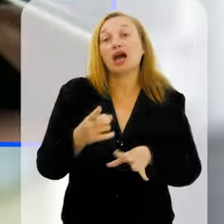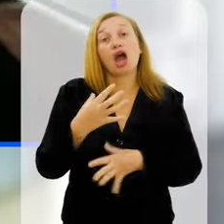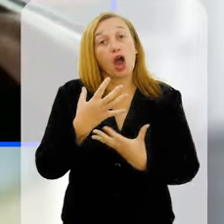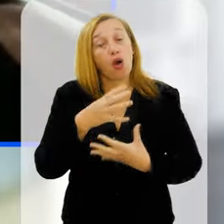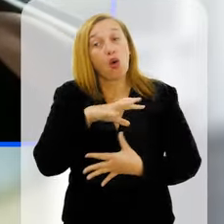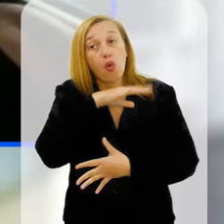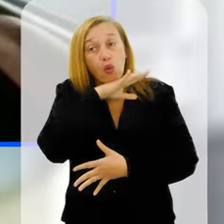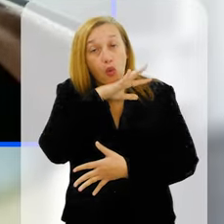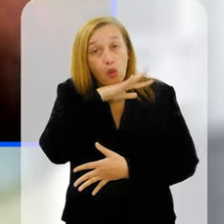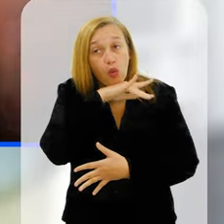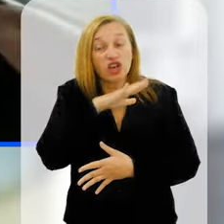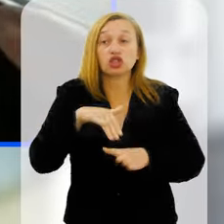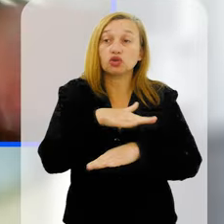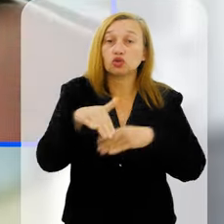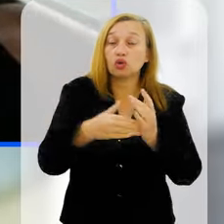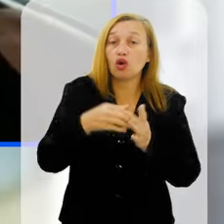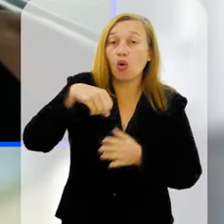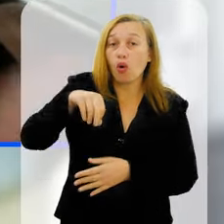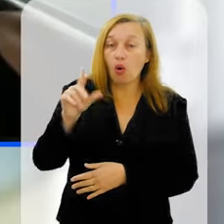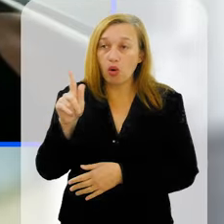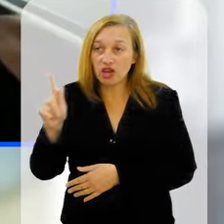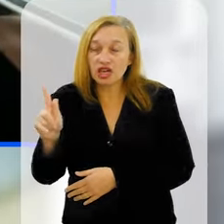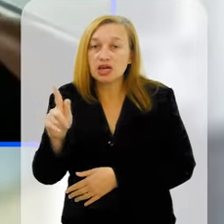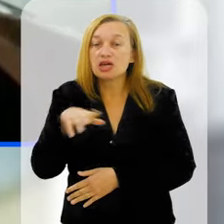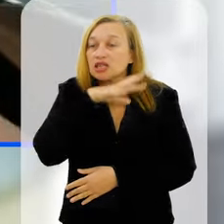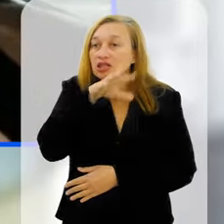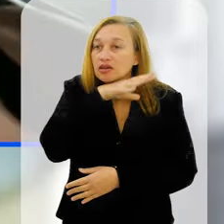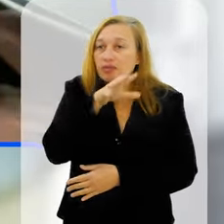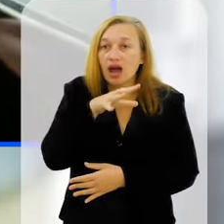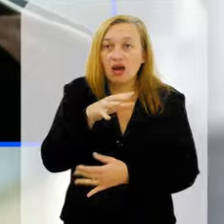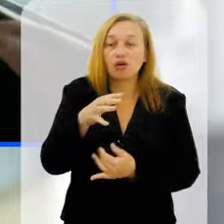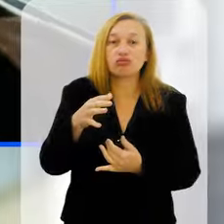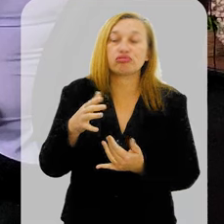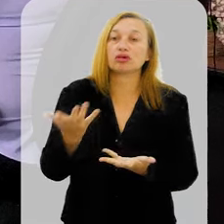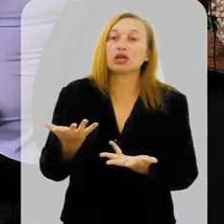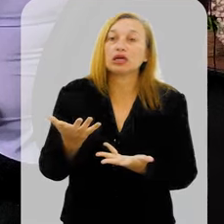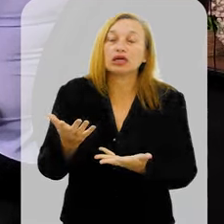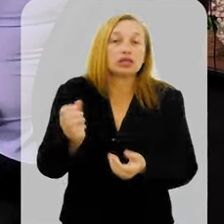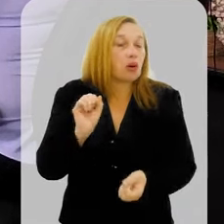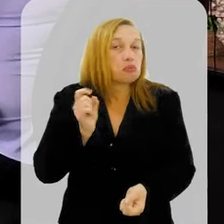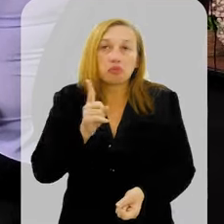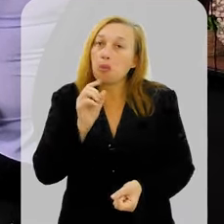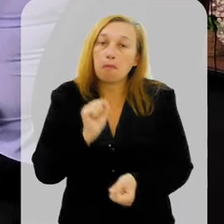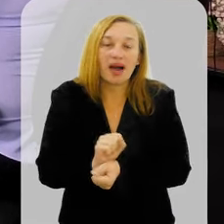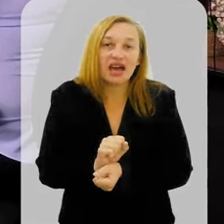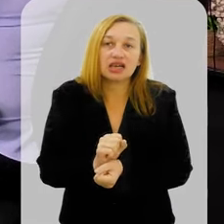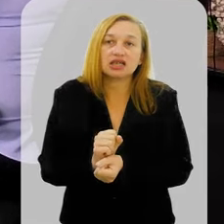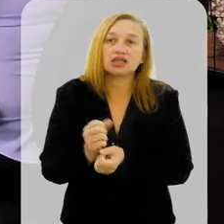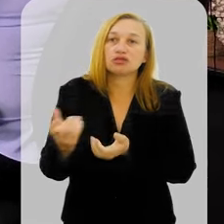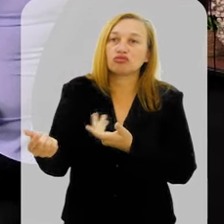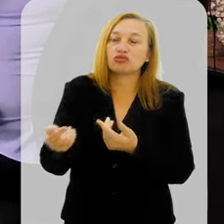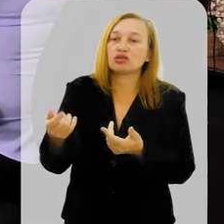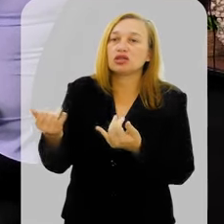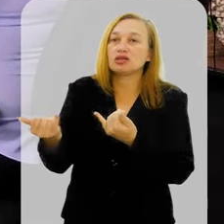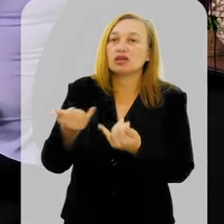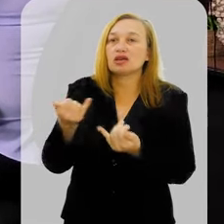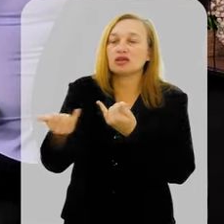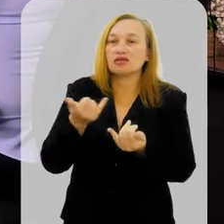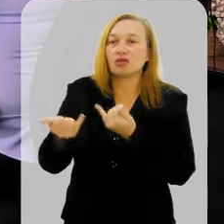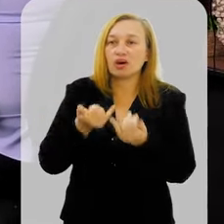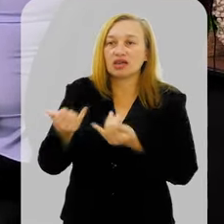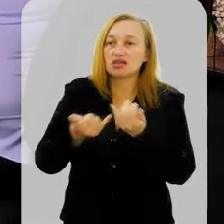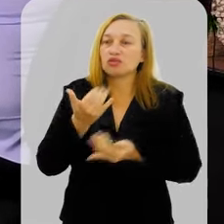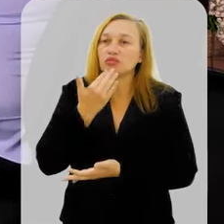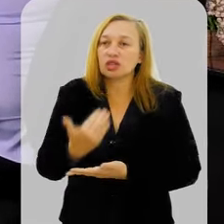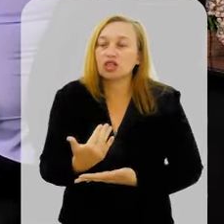estamos numa situação crítica, tá? Em todas as ONGs de animais, cara, a gente não para de receber pedido e a gente vai visitar e realmente está muito difícil.